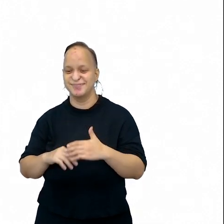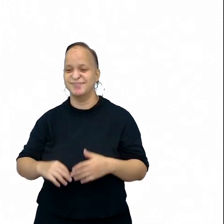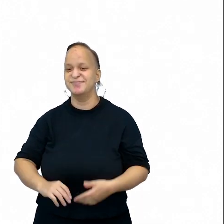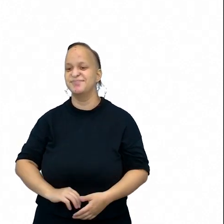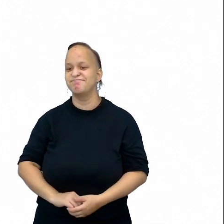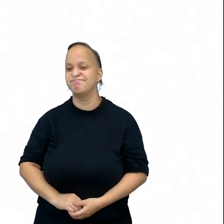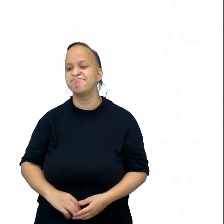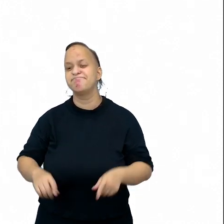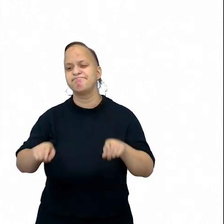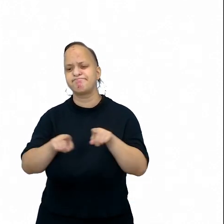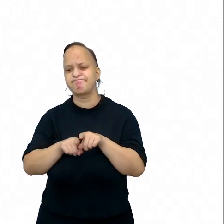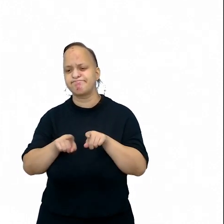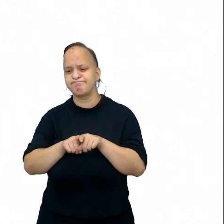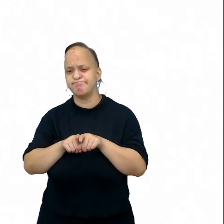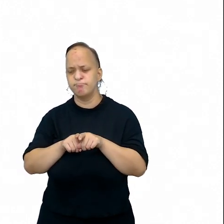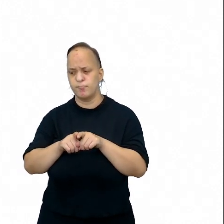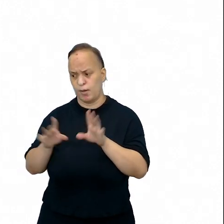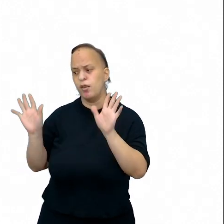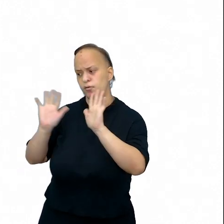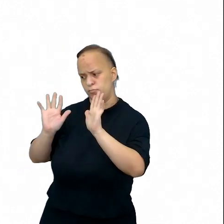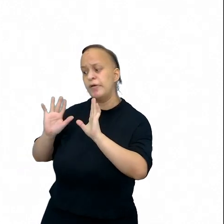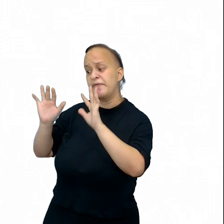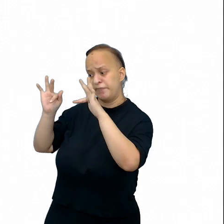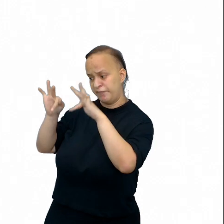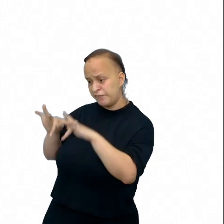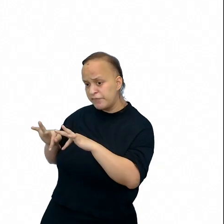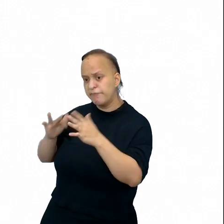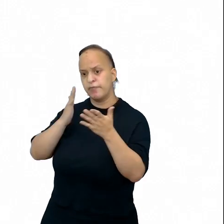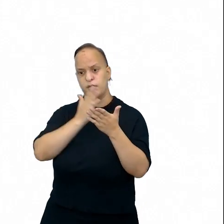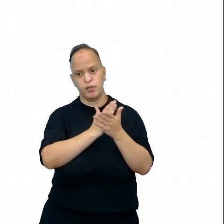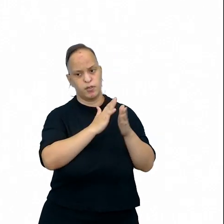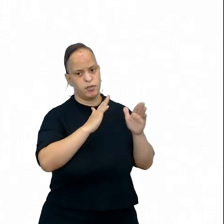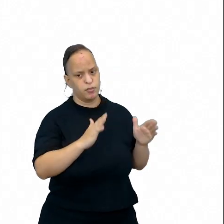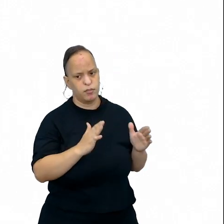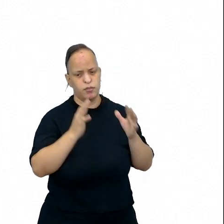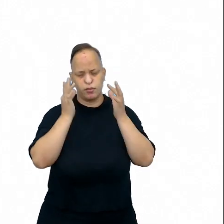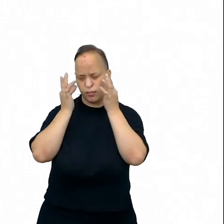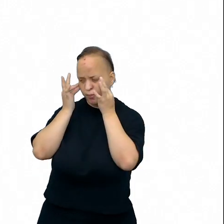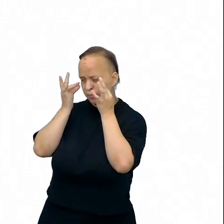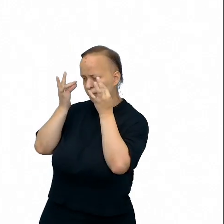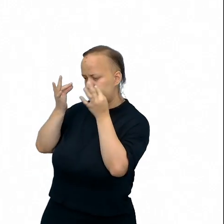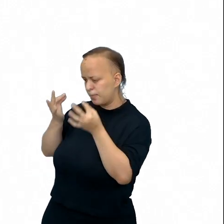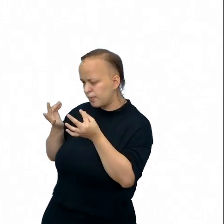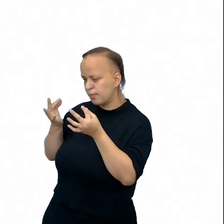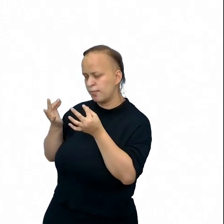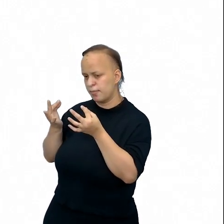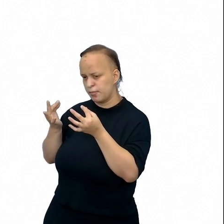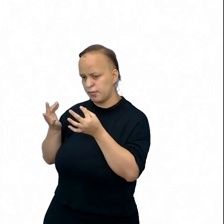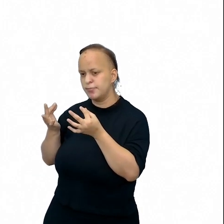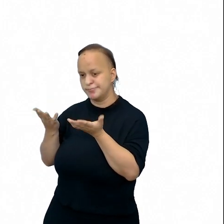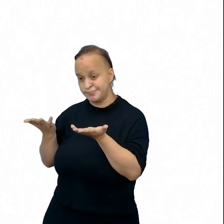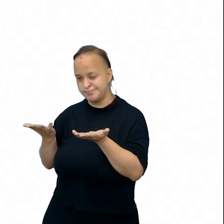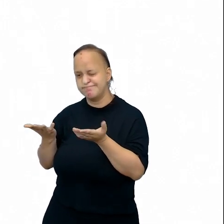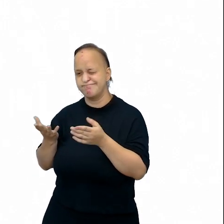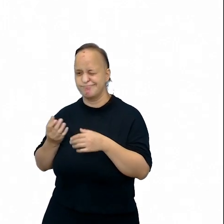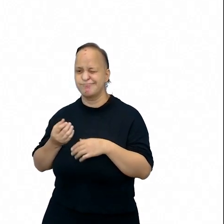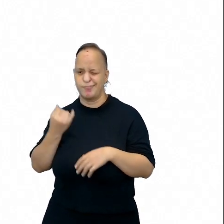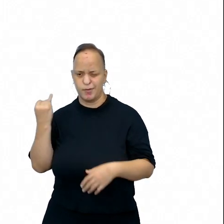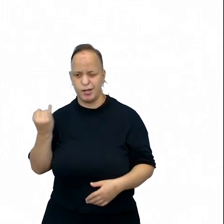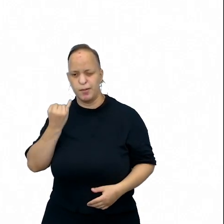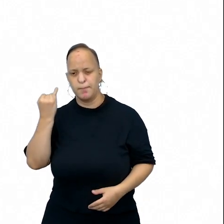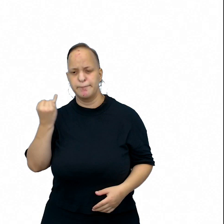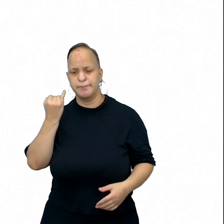retomar o discurso quando encerrado o do outro falante, ouvir as orientações do mediador, são pontos importantes a serem